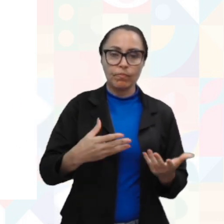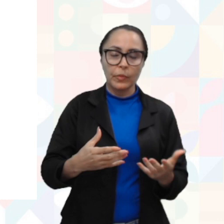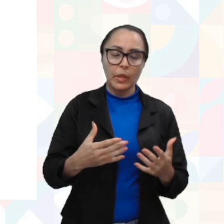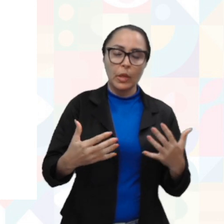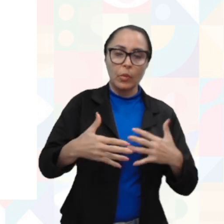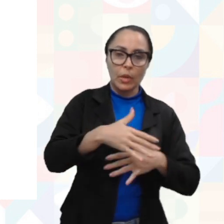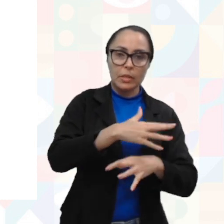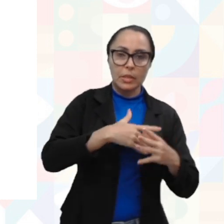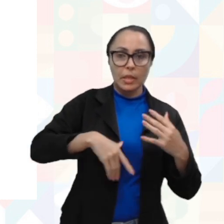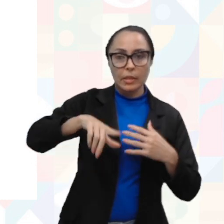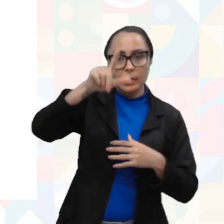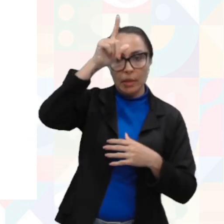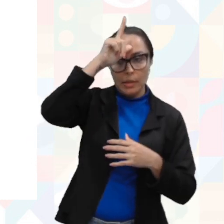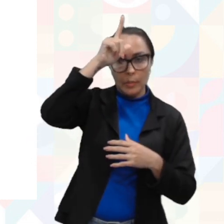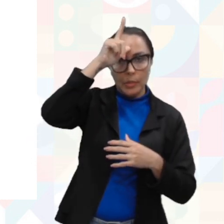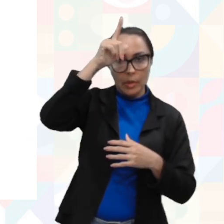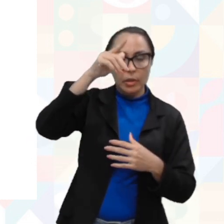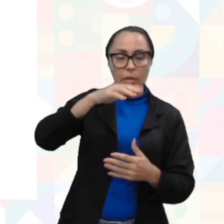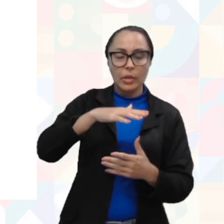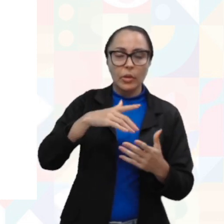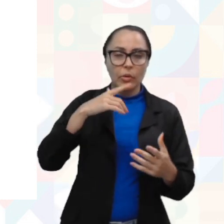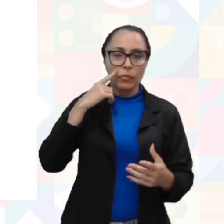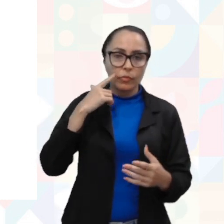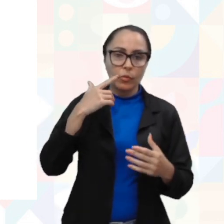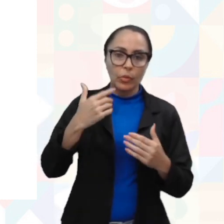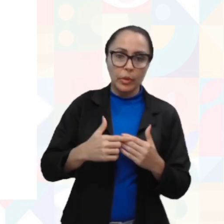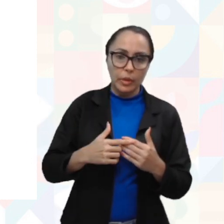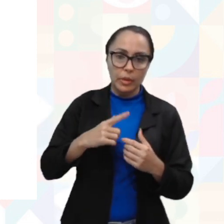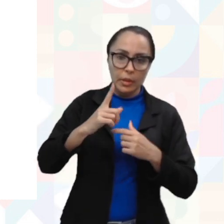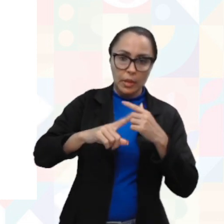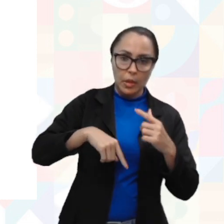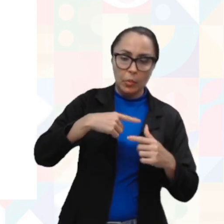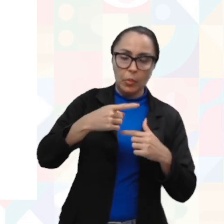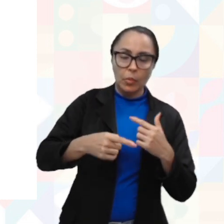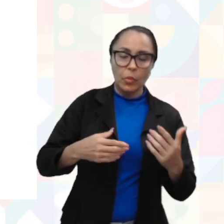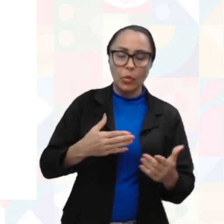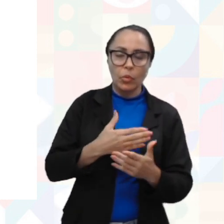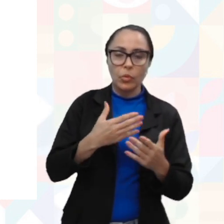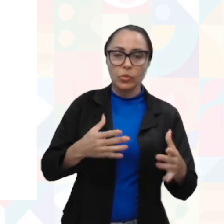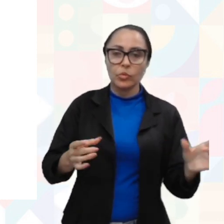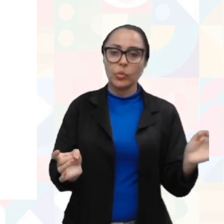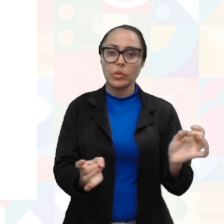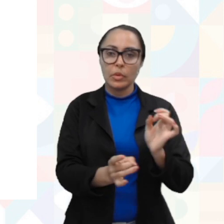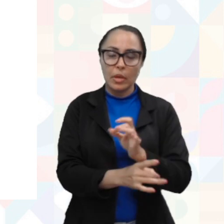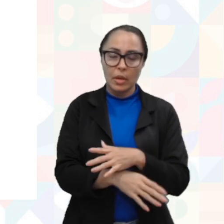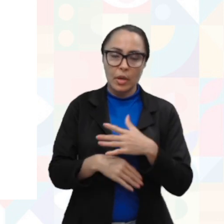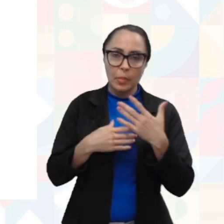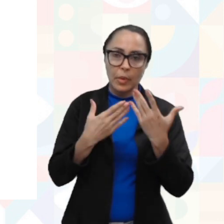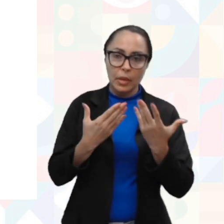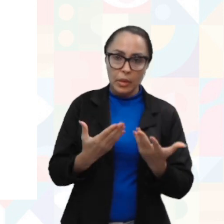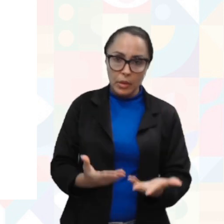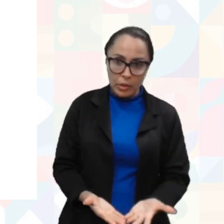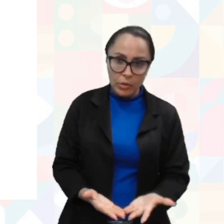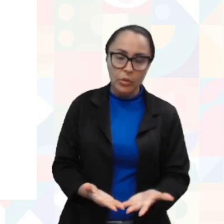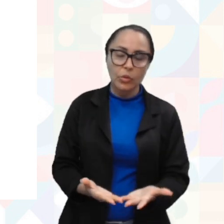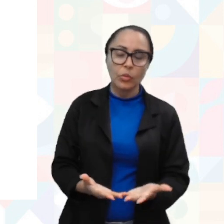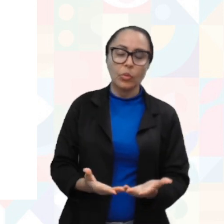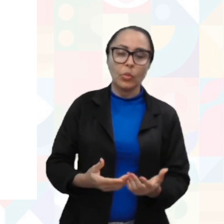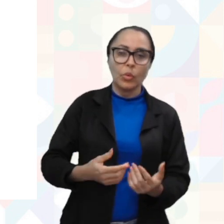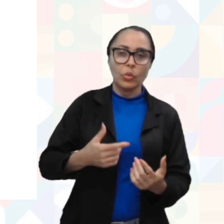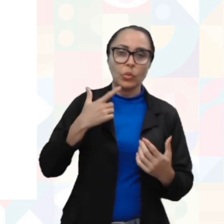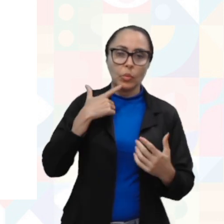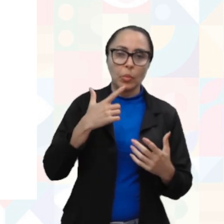cidade na Alemanha, foi uma sucessora da Bauhaus após o encerramento dela durante a Segunda